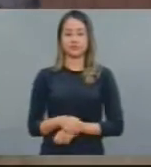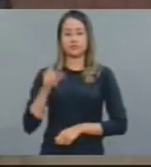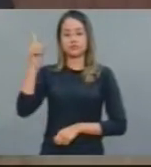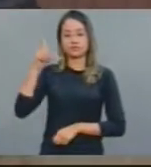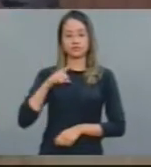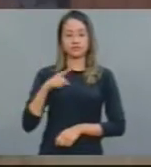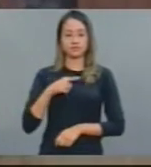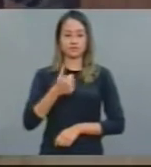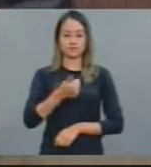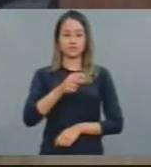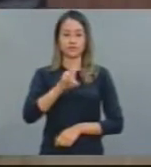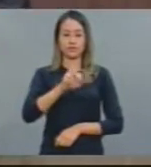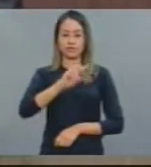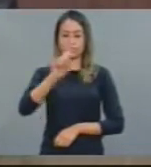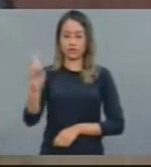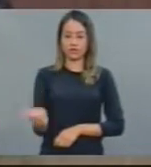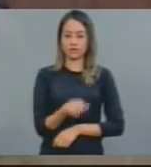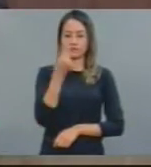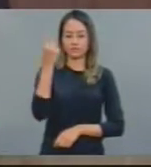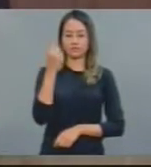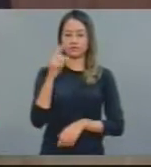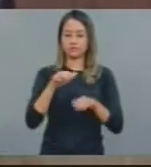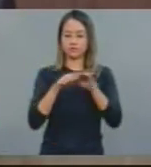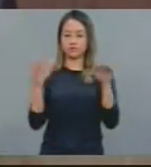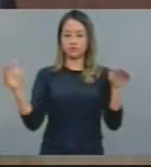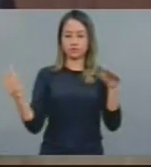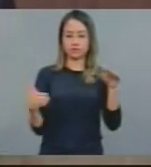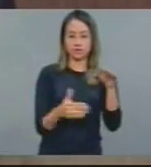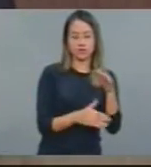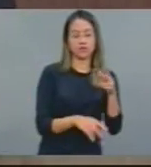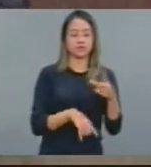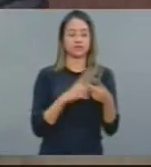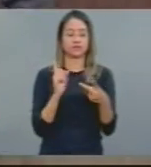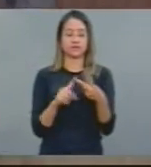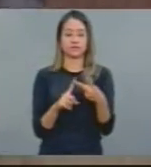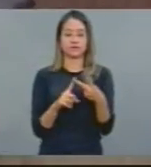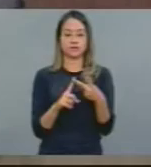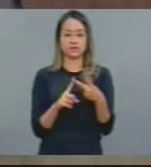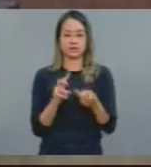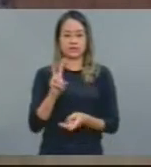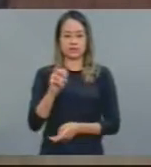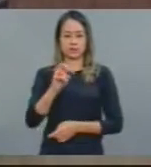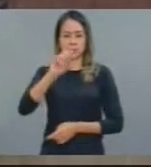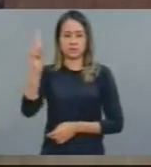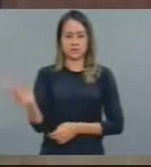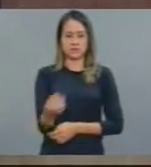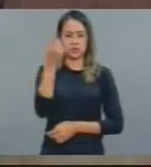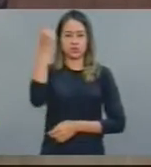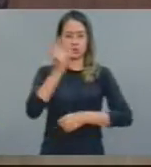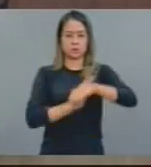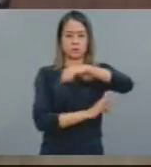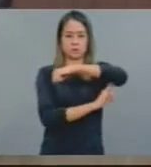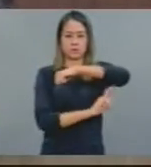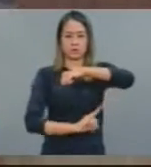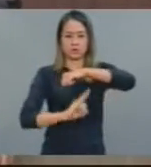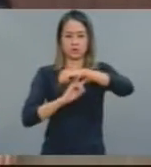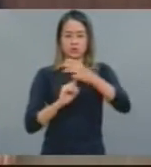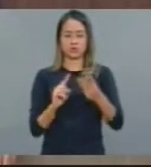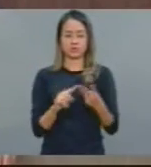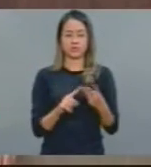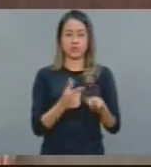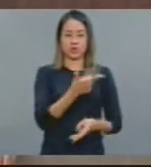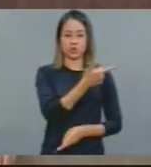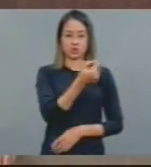150 milhões para o aquário, 50 milhões para a ponte estaiada, 200 milhões da esteira